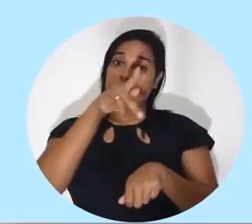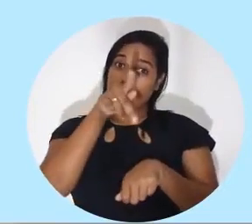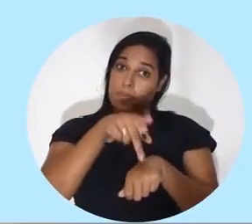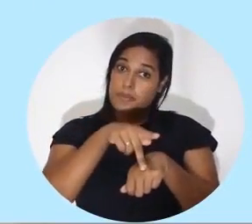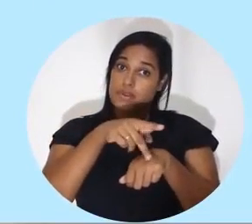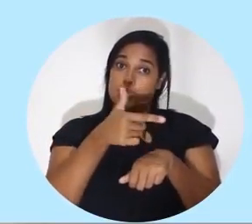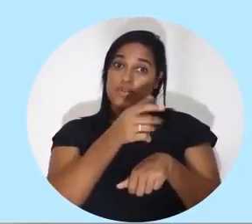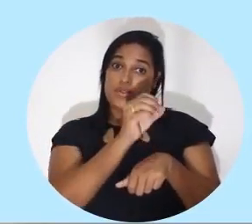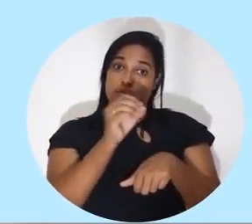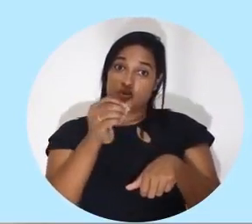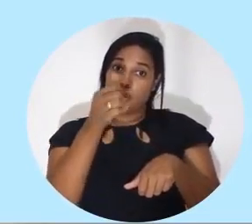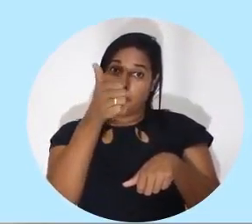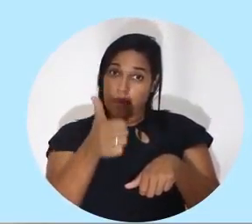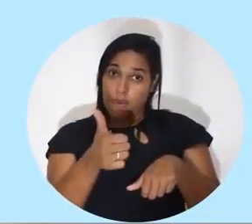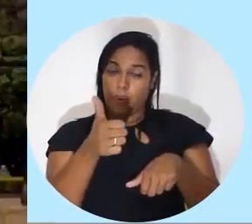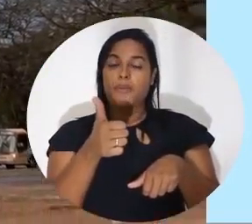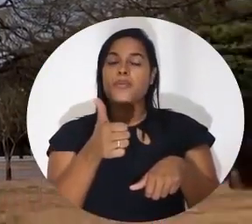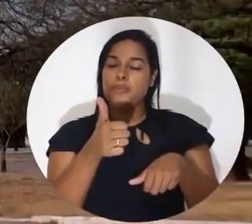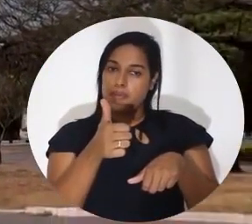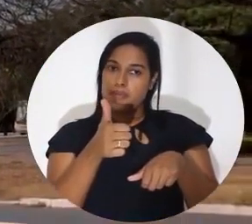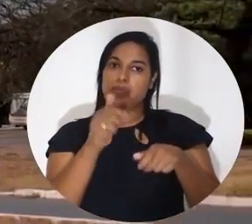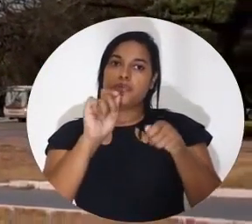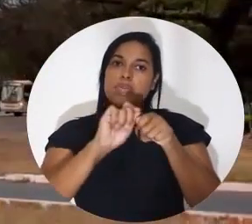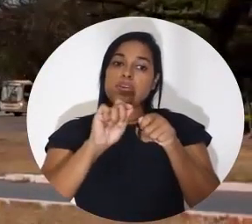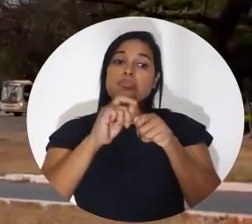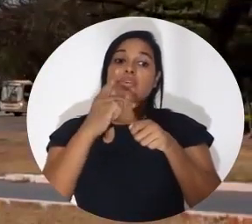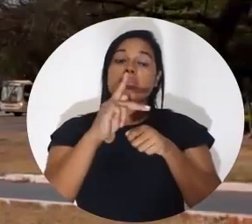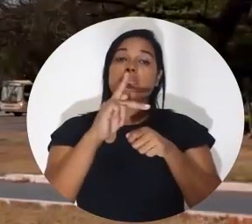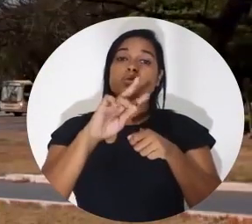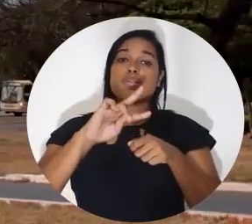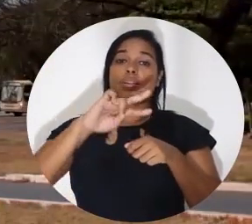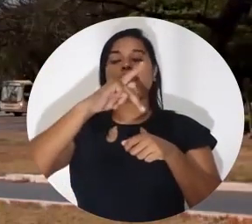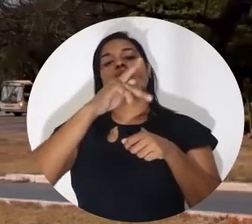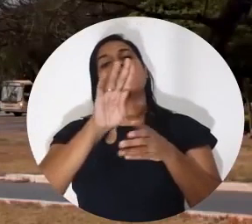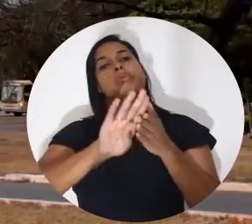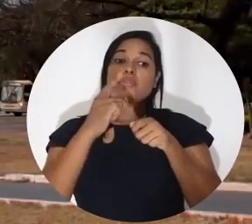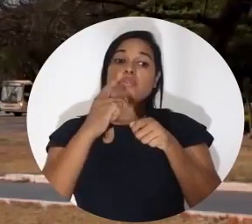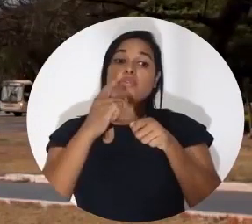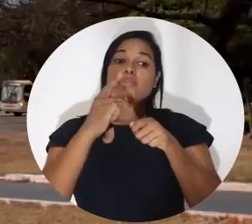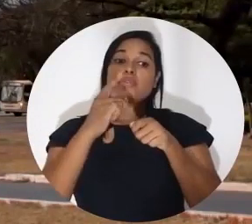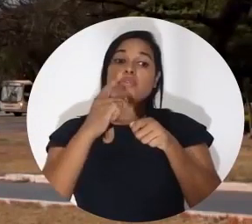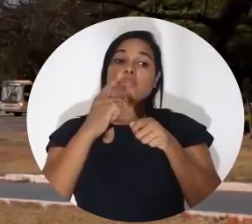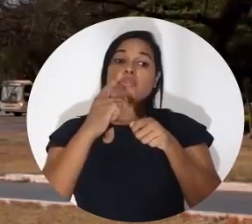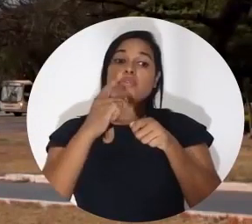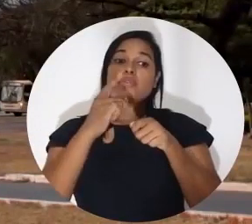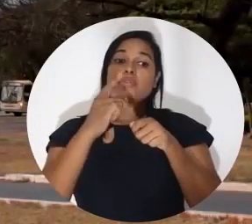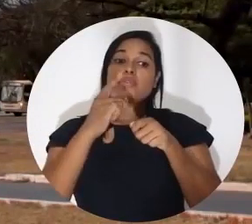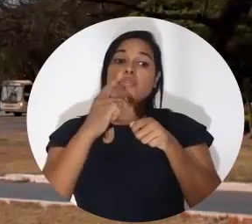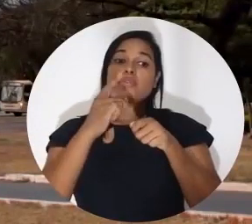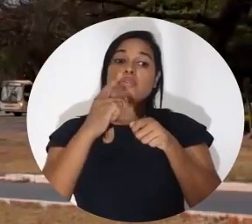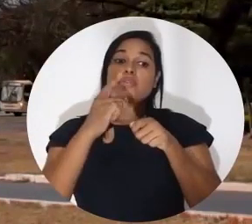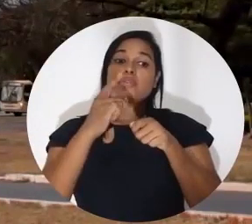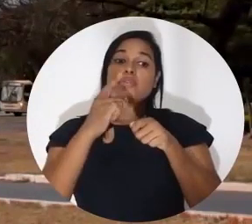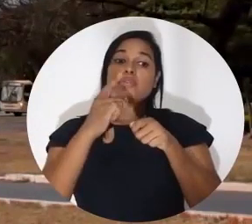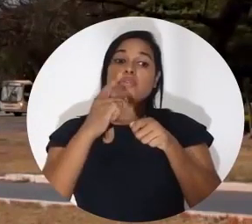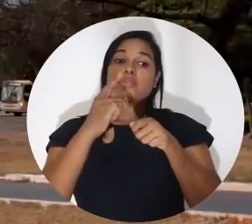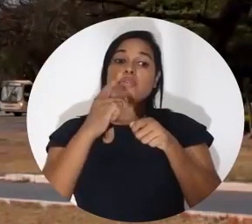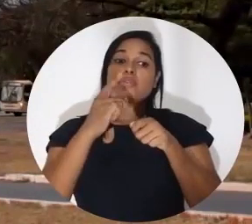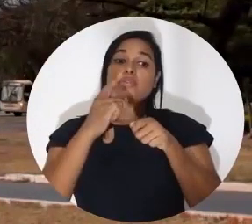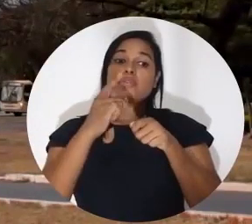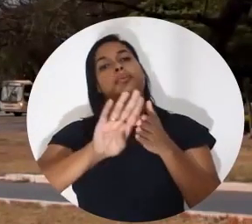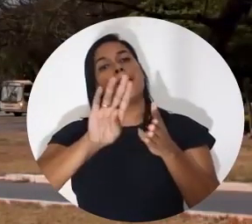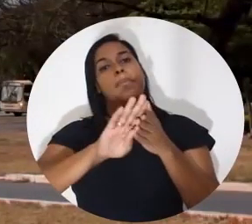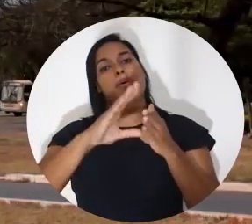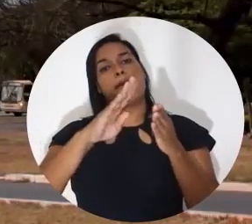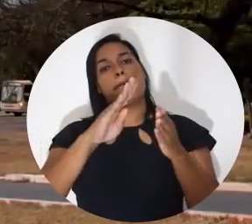Brasil, desde 2001, quem faz esse levantamento e registro é o Banco Central do Brasil. Imagem do prédio do Banco Central do